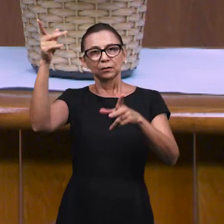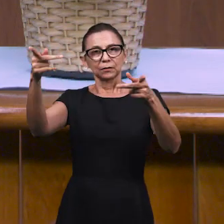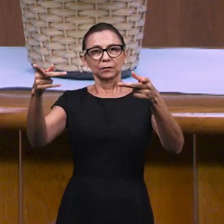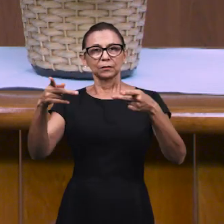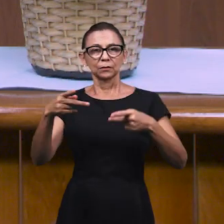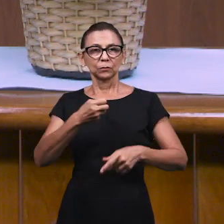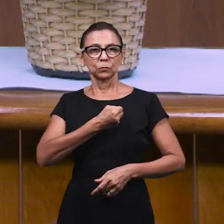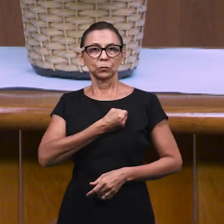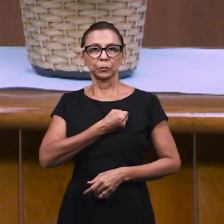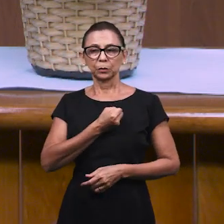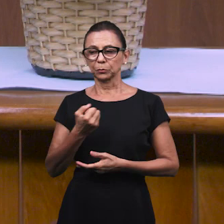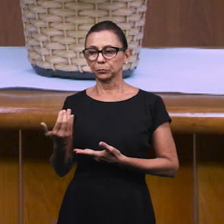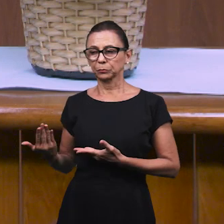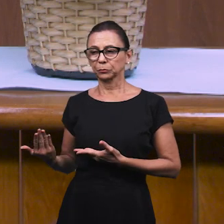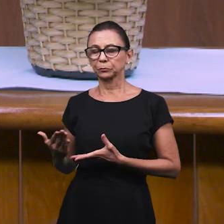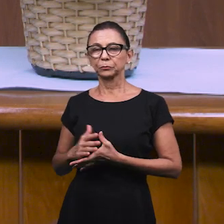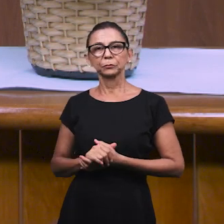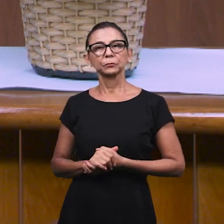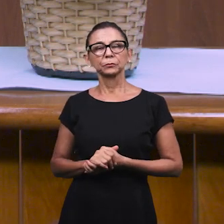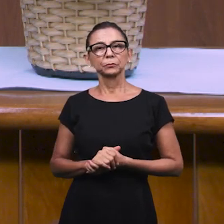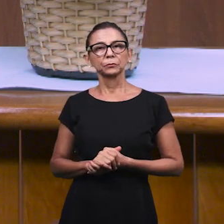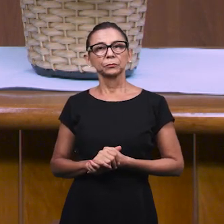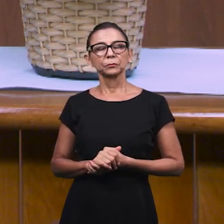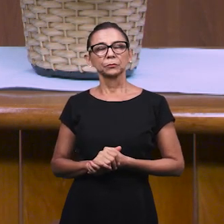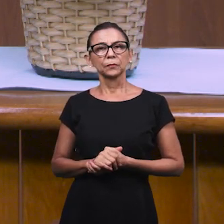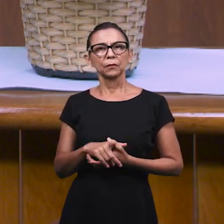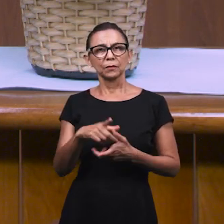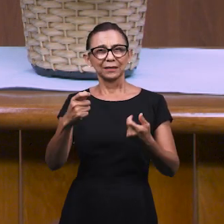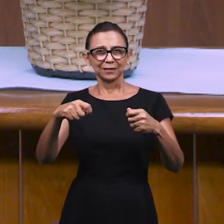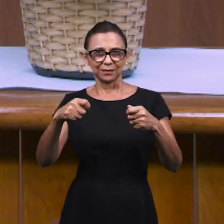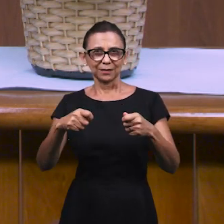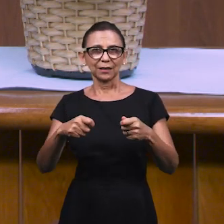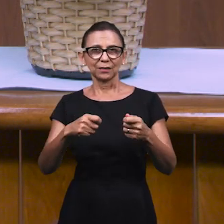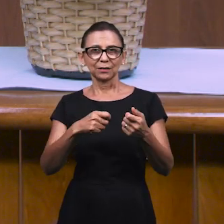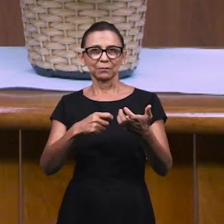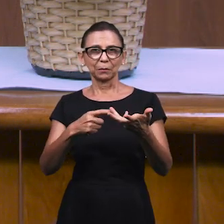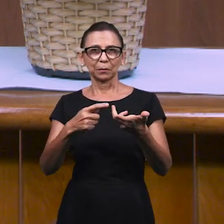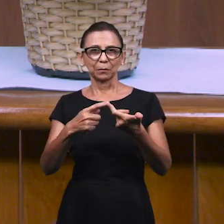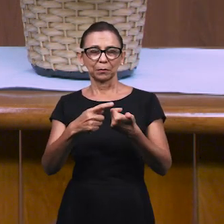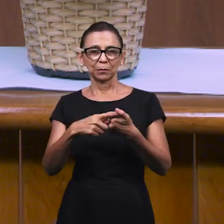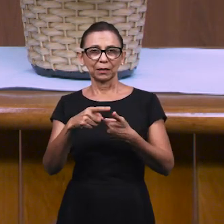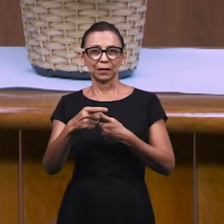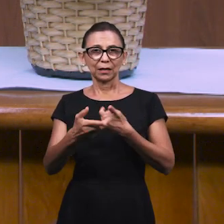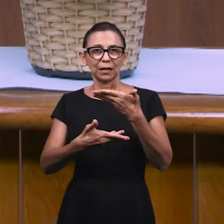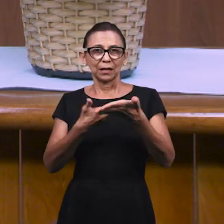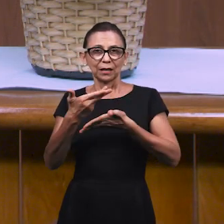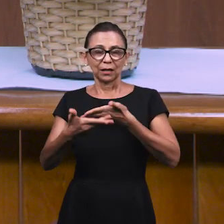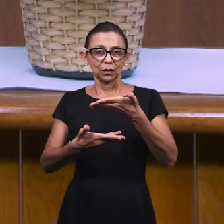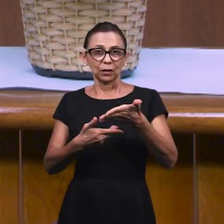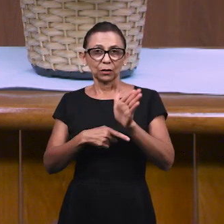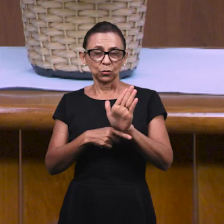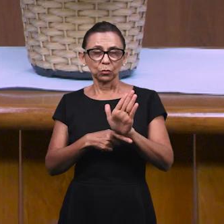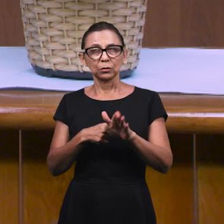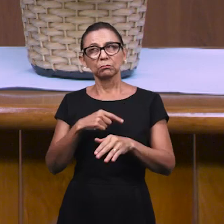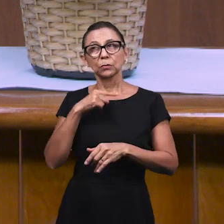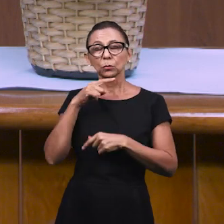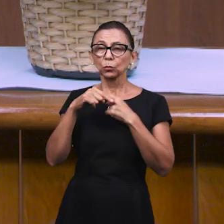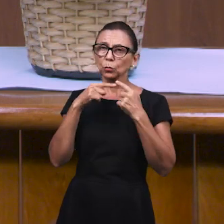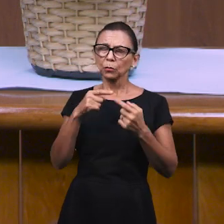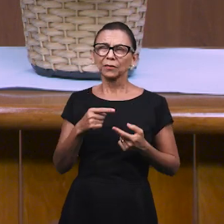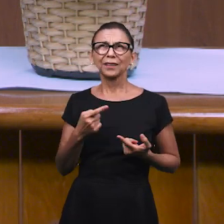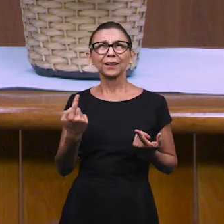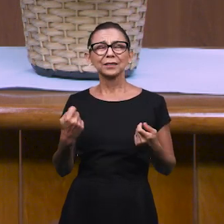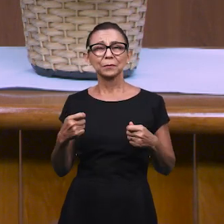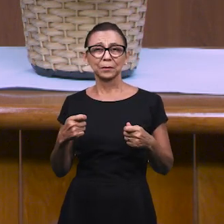telefone 0800, para que você ligue para nós. Você tem uma necessidade, você quer uma oração, você quer uma assistência, você tem uma dúvida, você quer